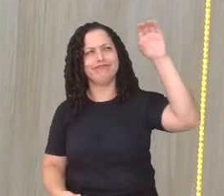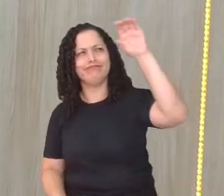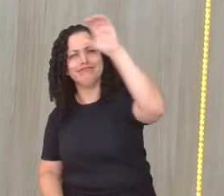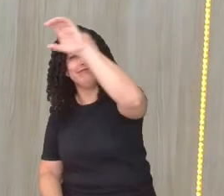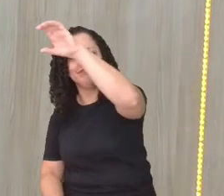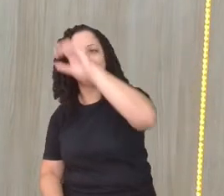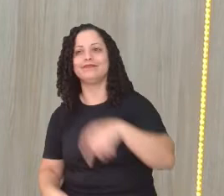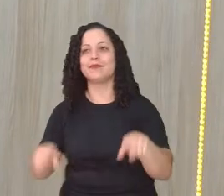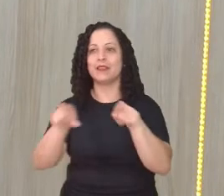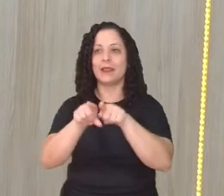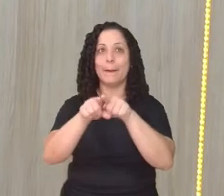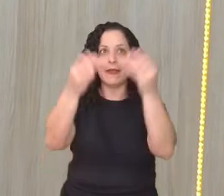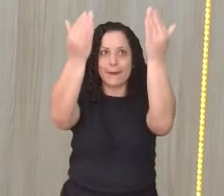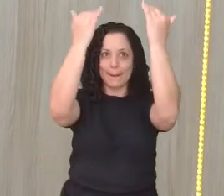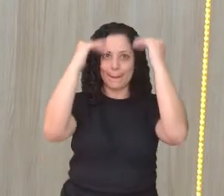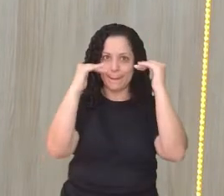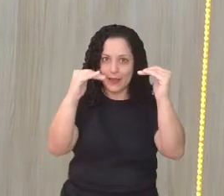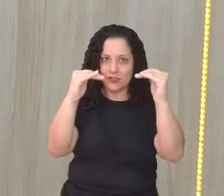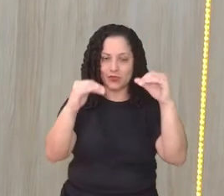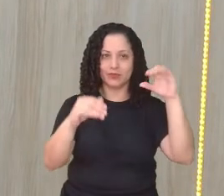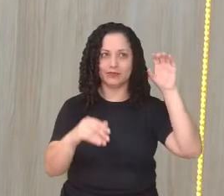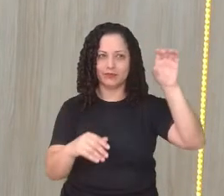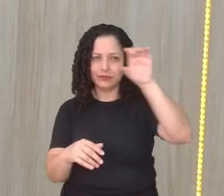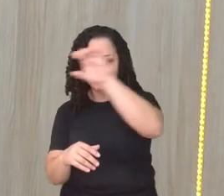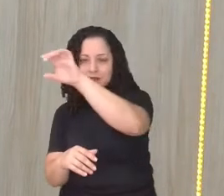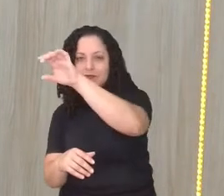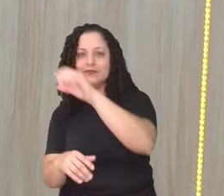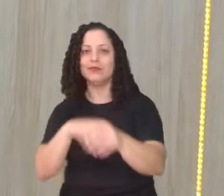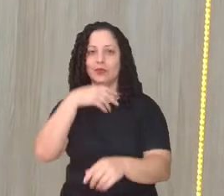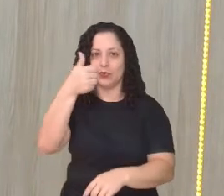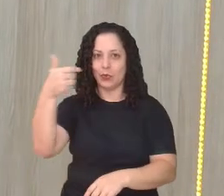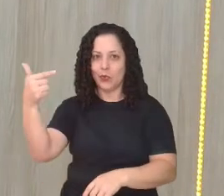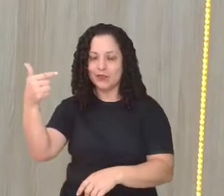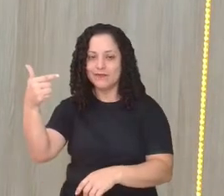vou ter 12 aqui. 12 mais 12, 24.